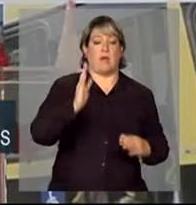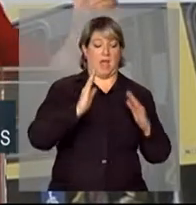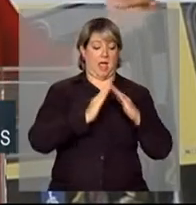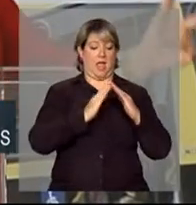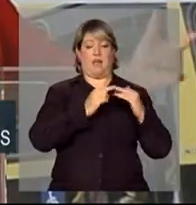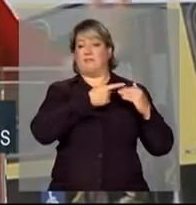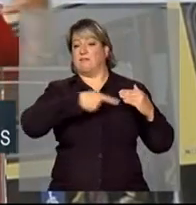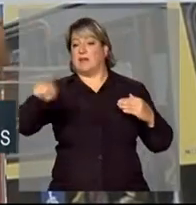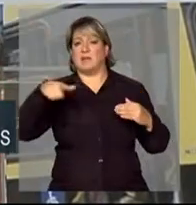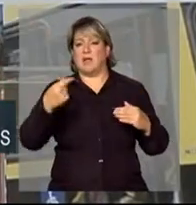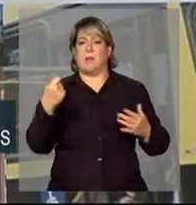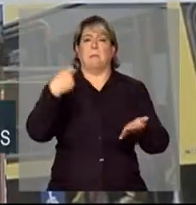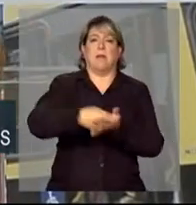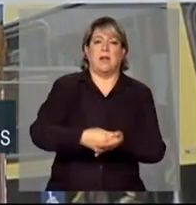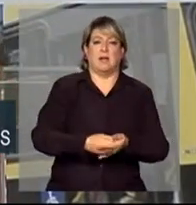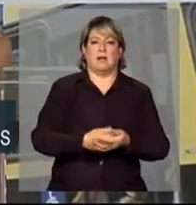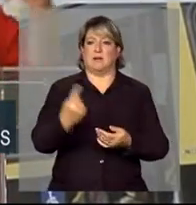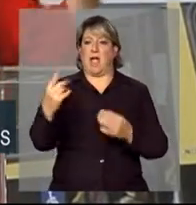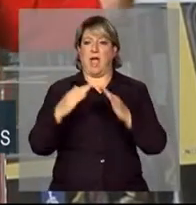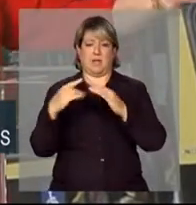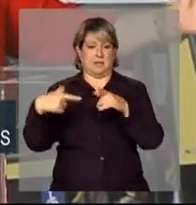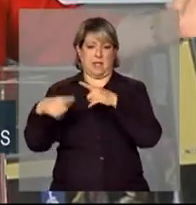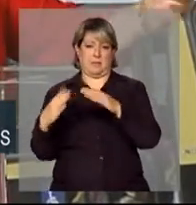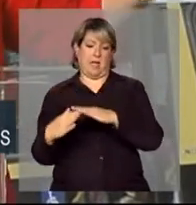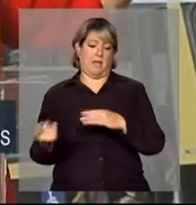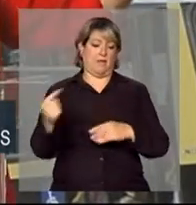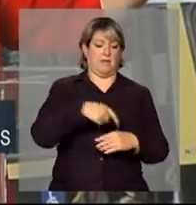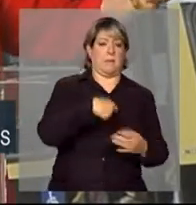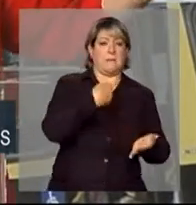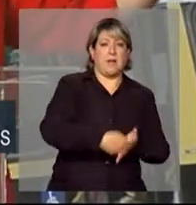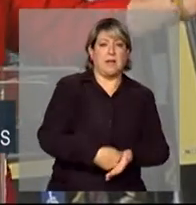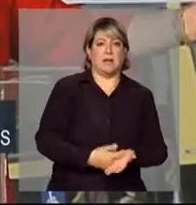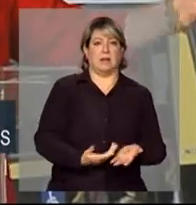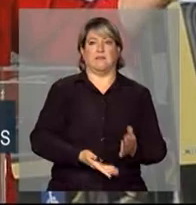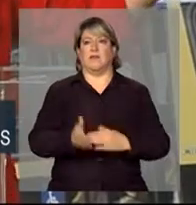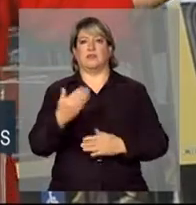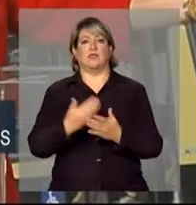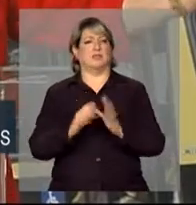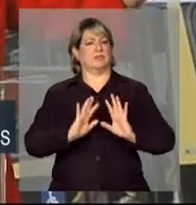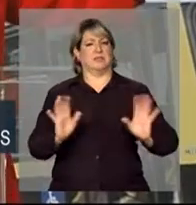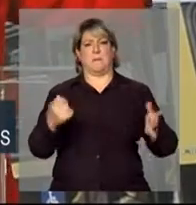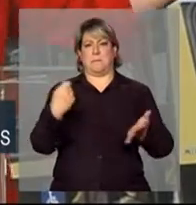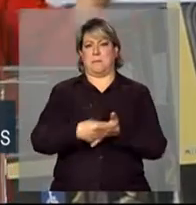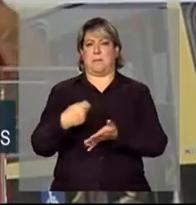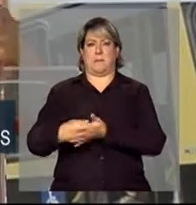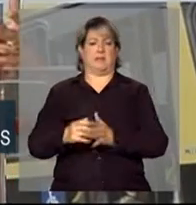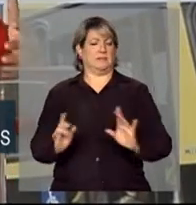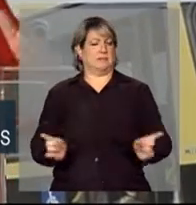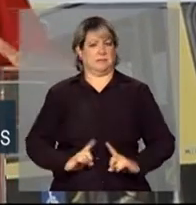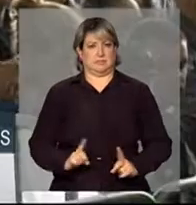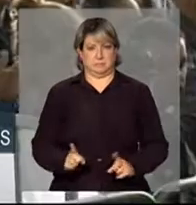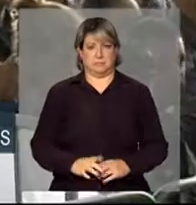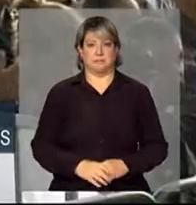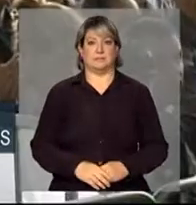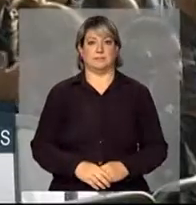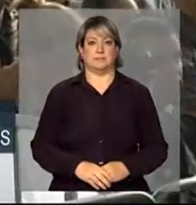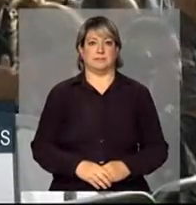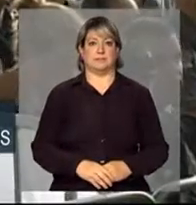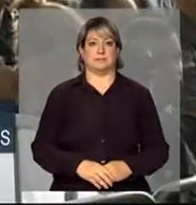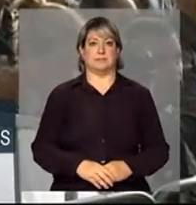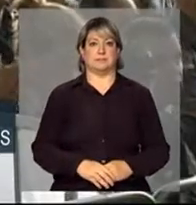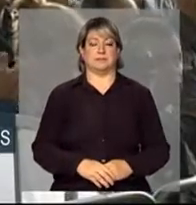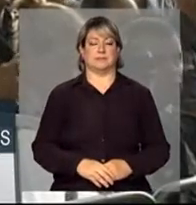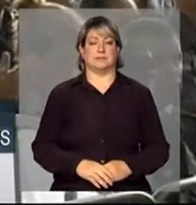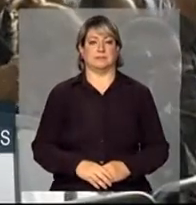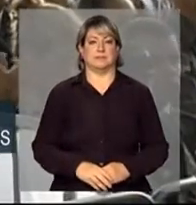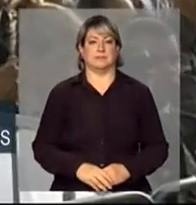para o trabalho e do trabalho para casa, da casa para a universidade ou para a escola e da escola e da universidade para casa.